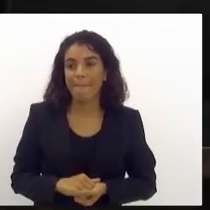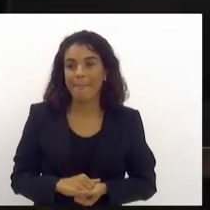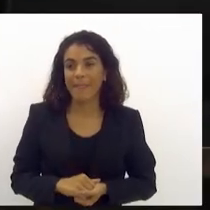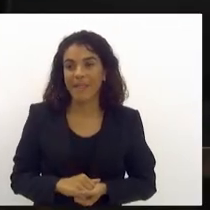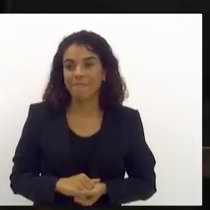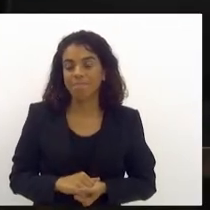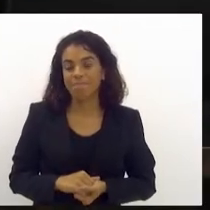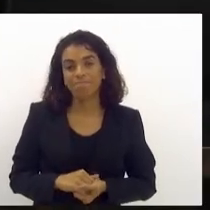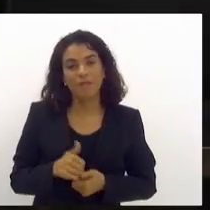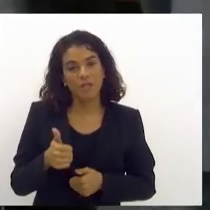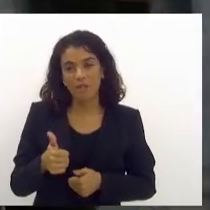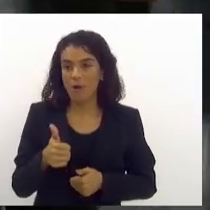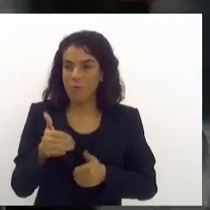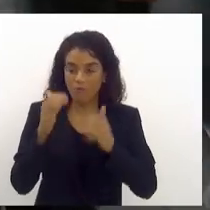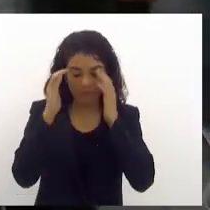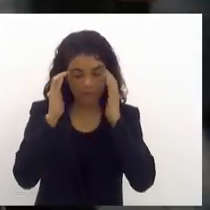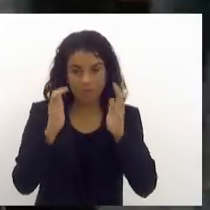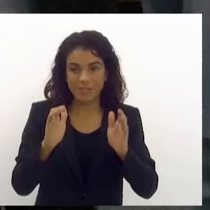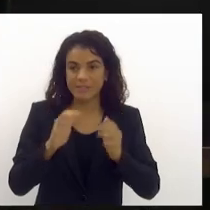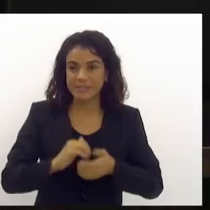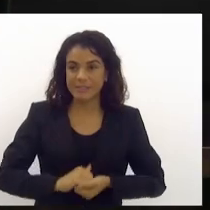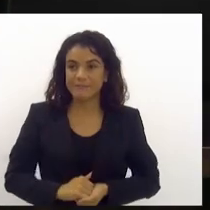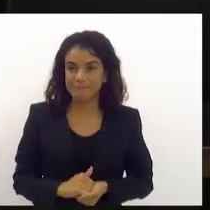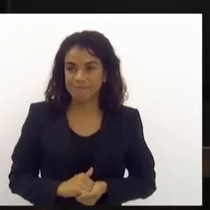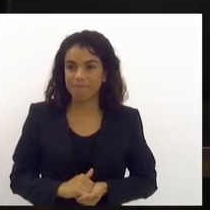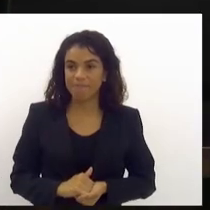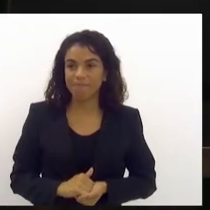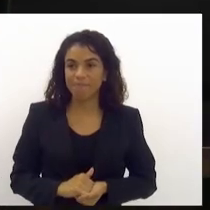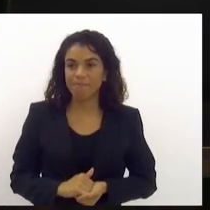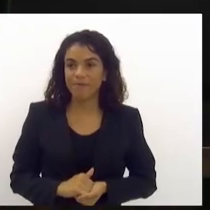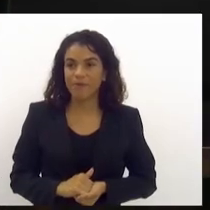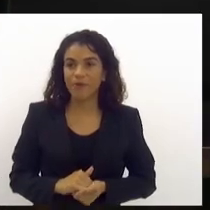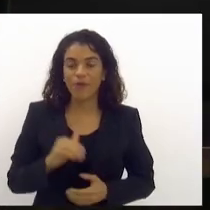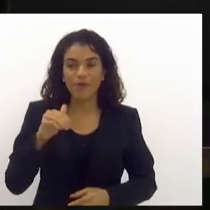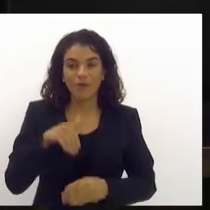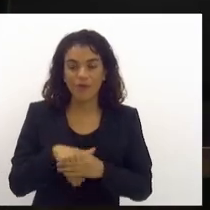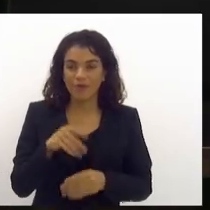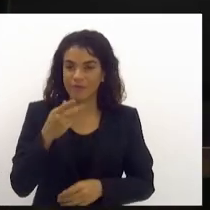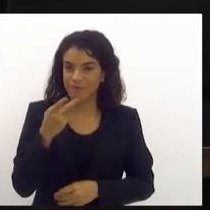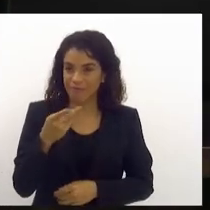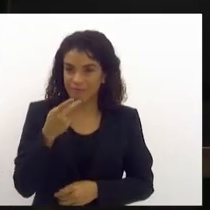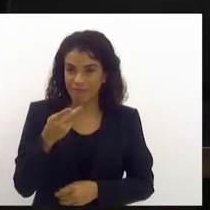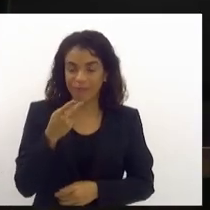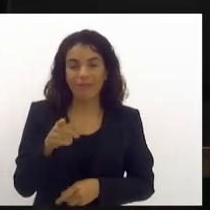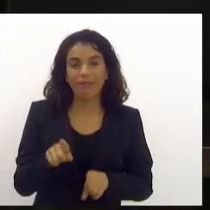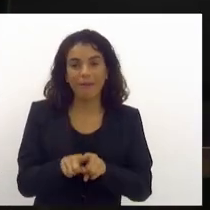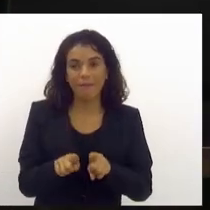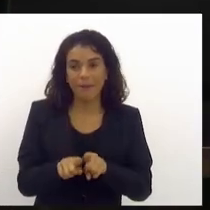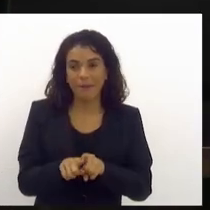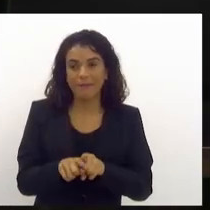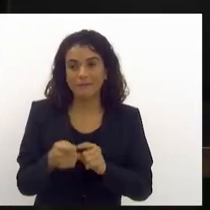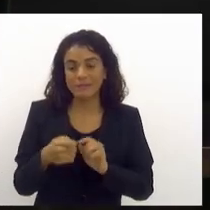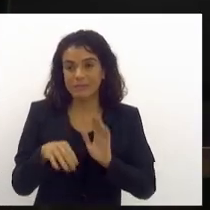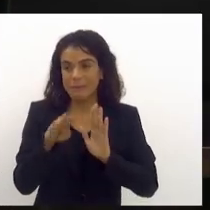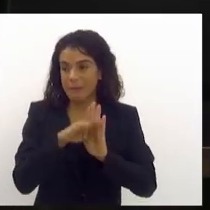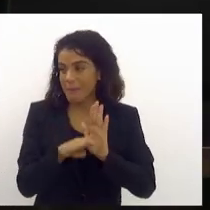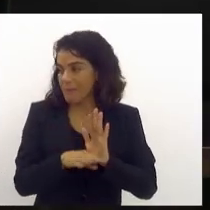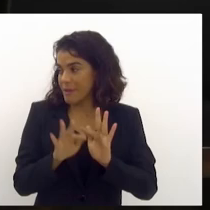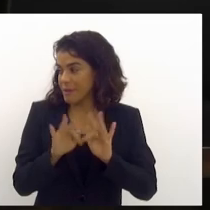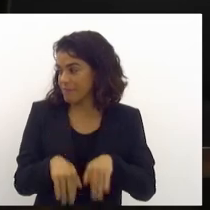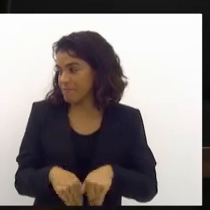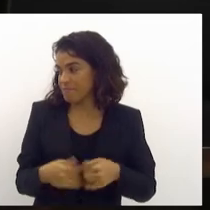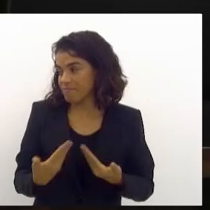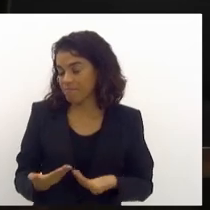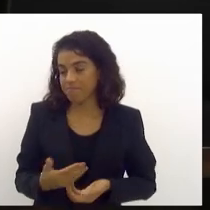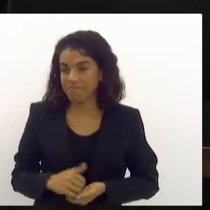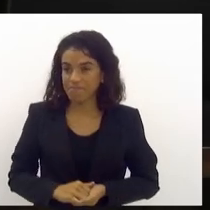Agora, beleza, cumpra-se. É os nossos, conforme falado no colégio de líderes, um pouco da pauta que a gente tem que terminar. Deputado